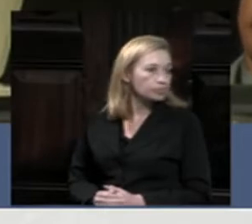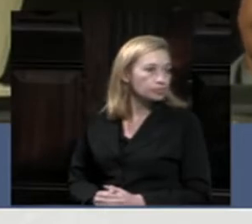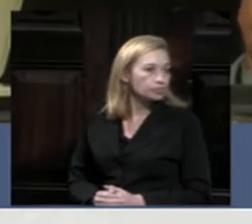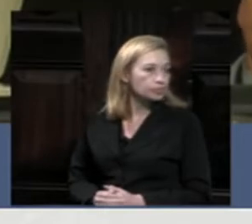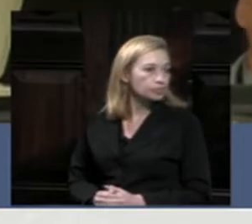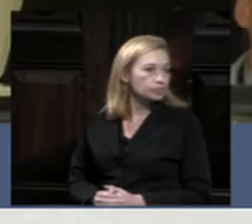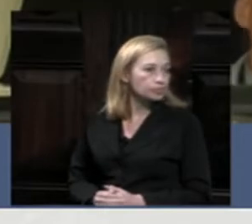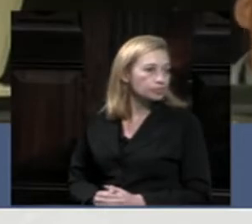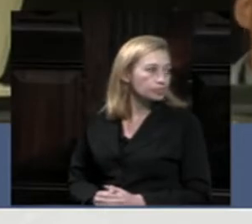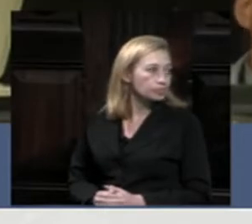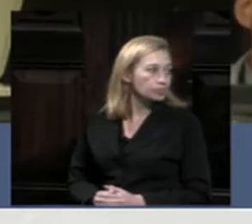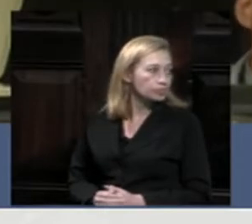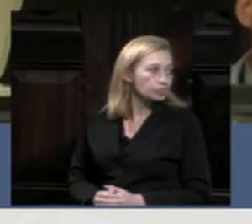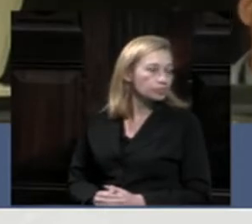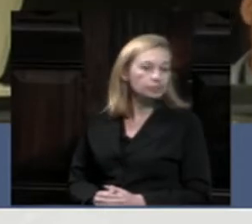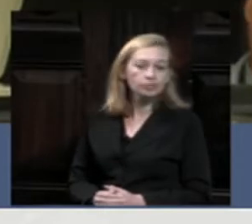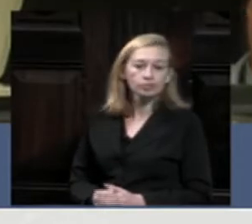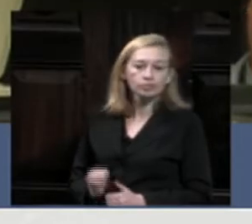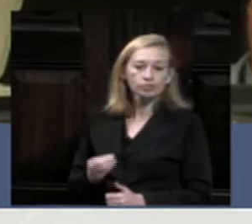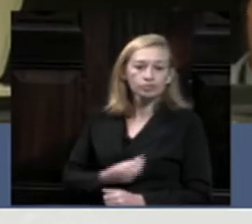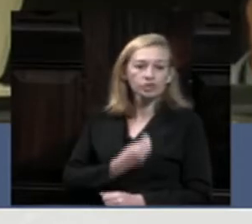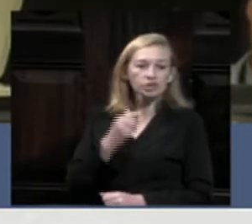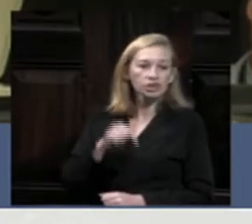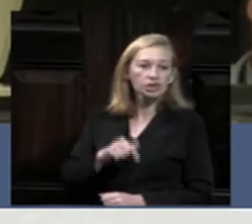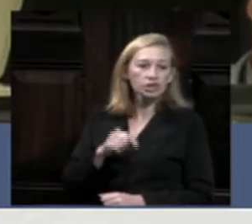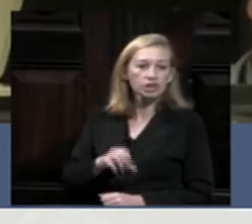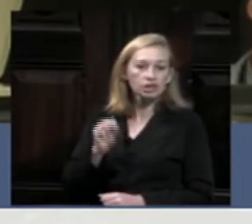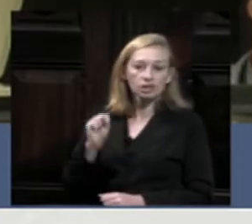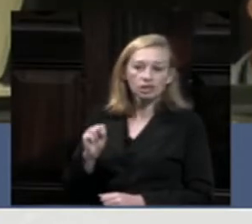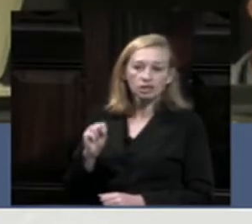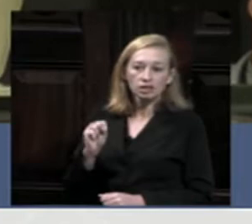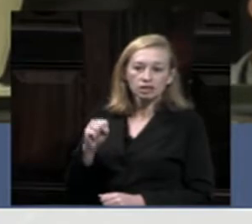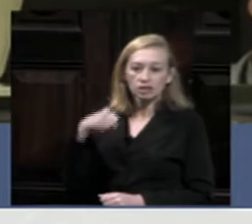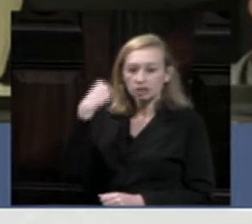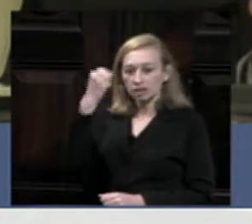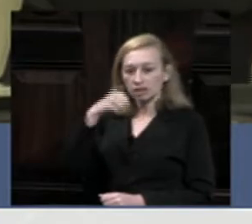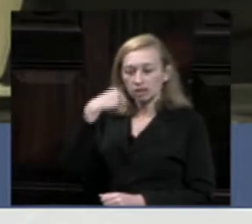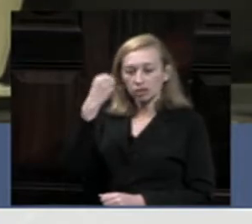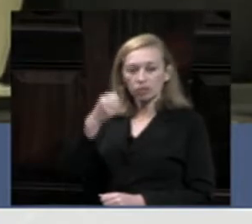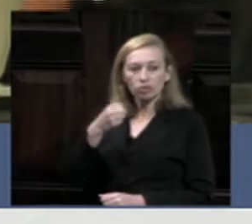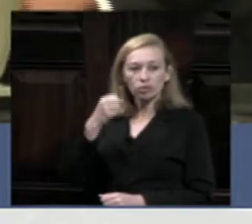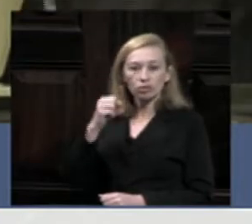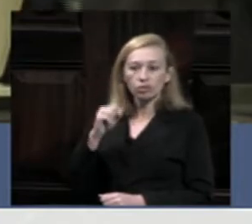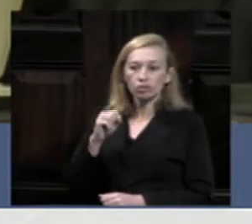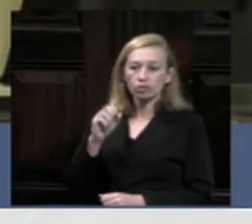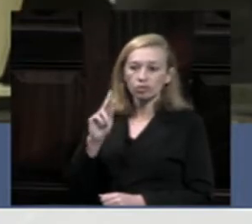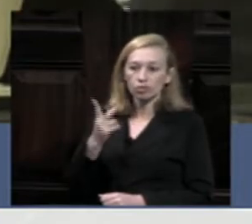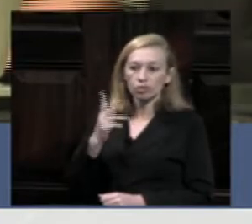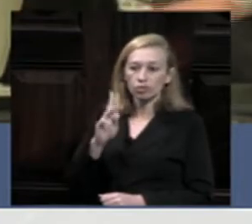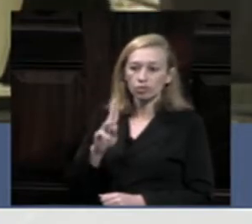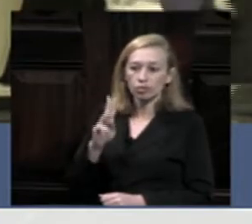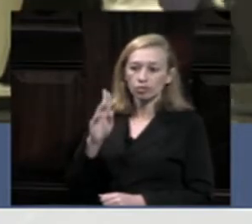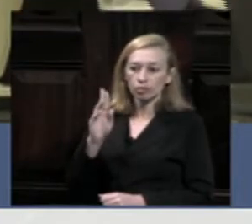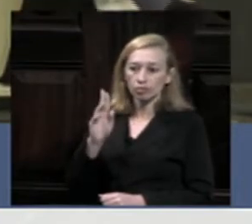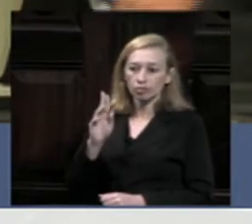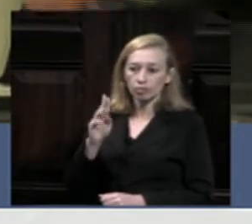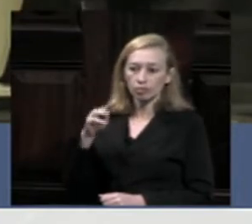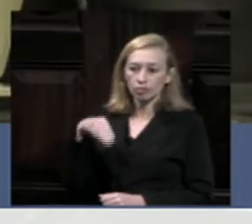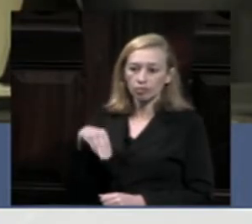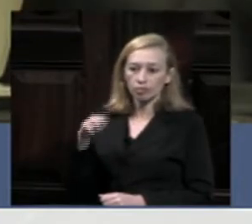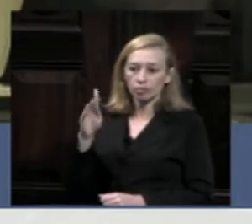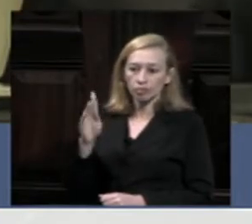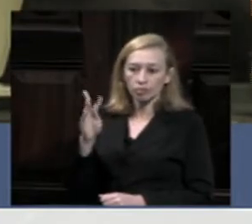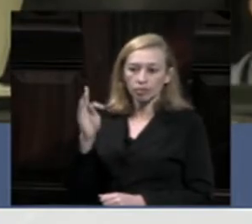Está conosco aqui no plenário o senador, deputado Lindbergh Faria. Seja bem-vindo, senador.